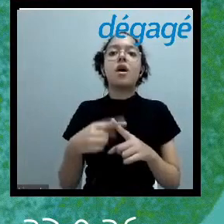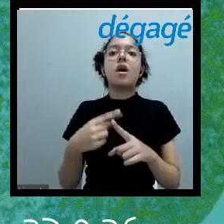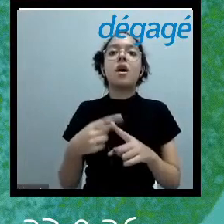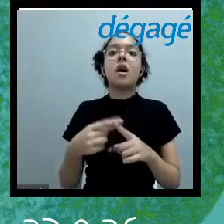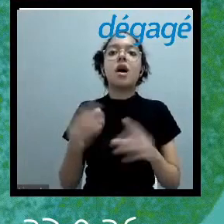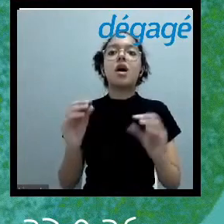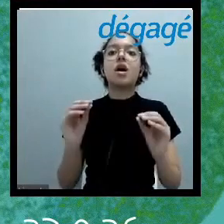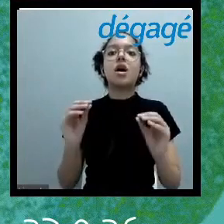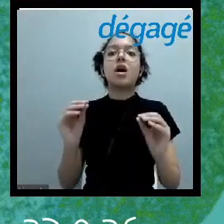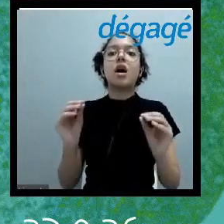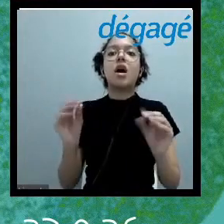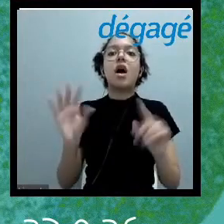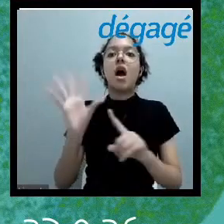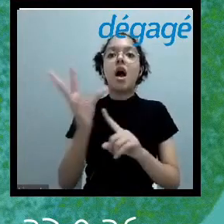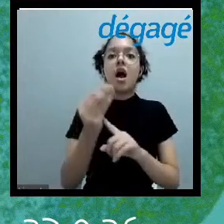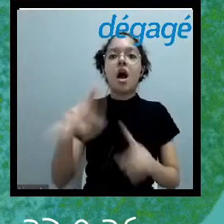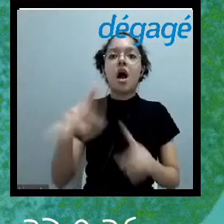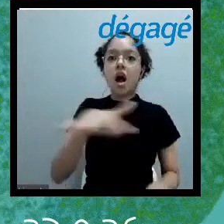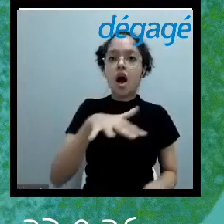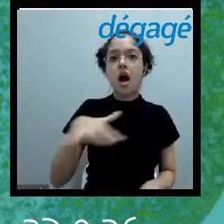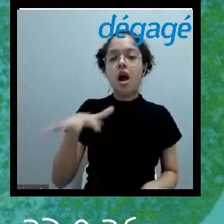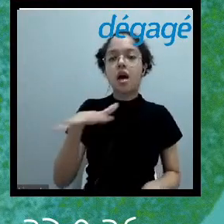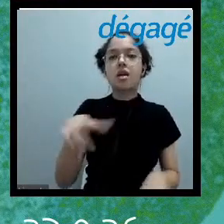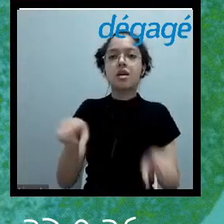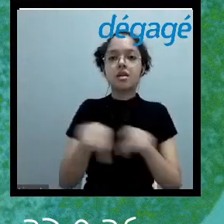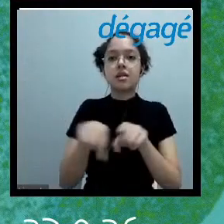da área